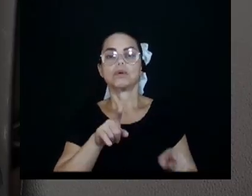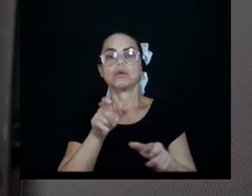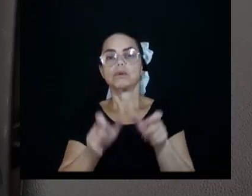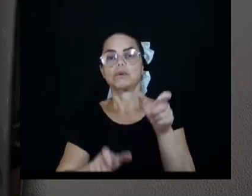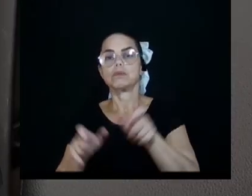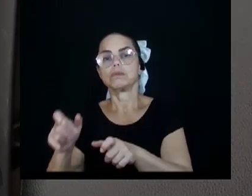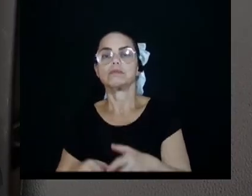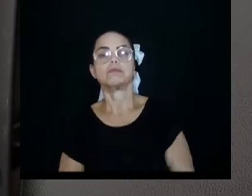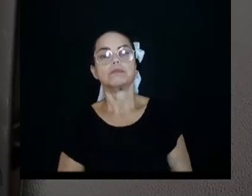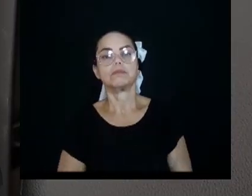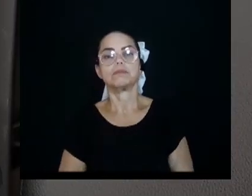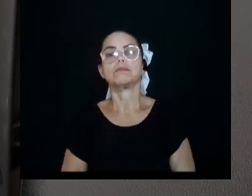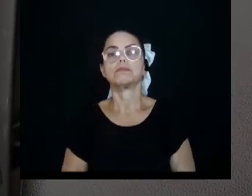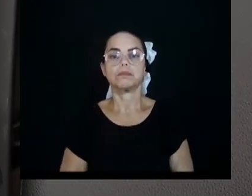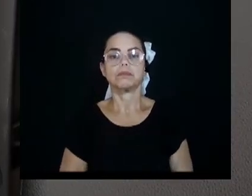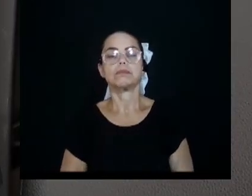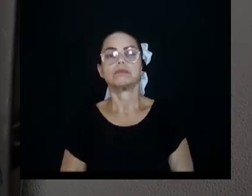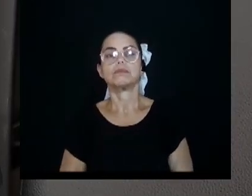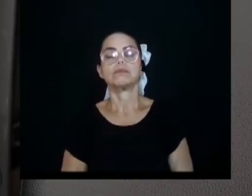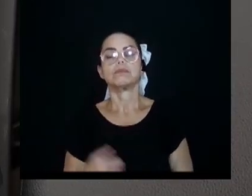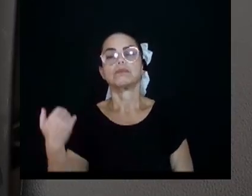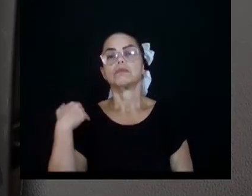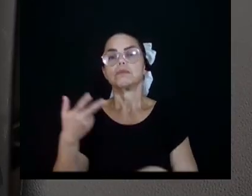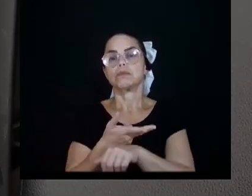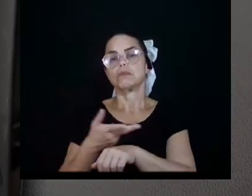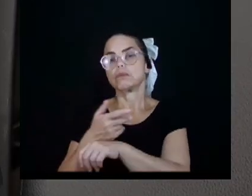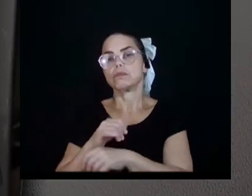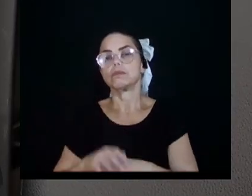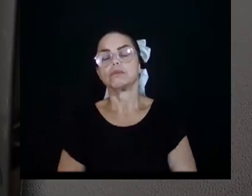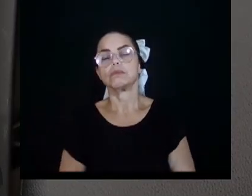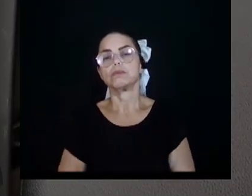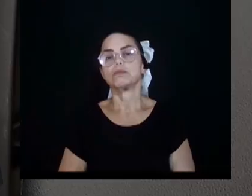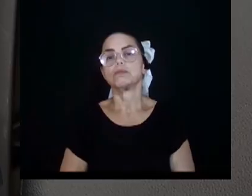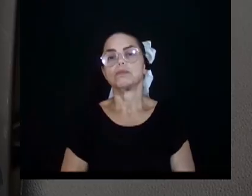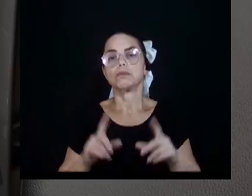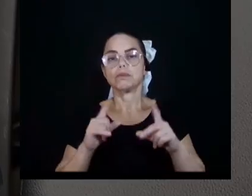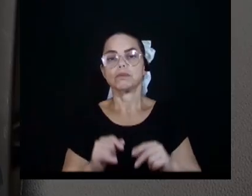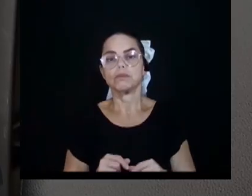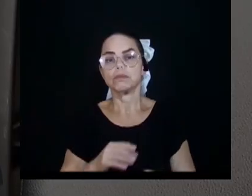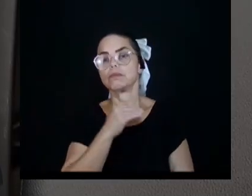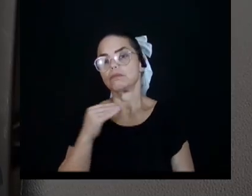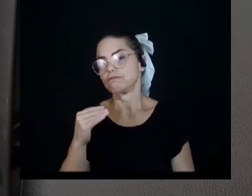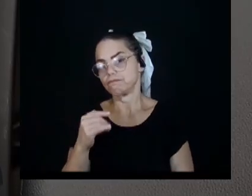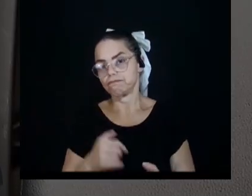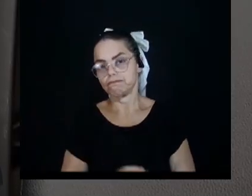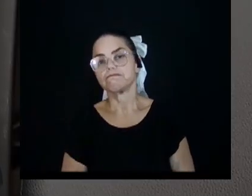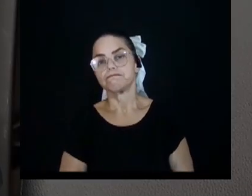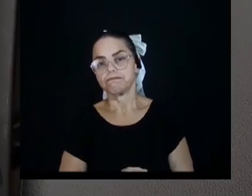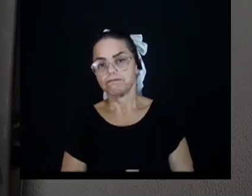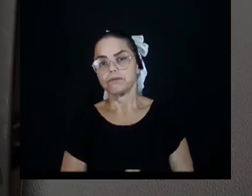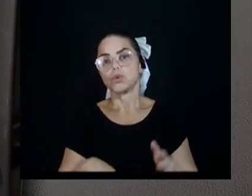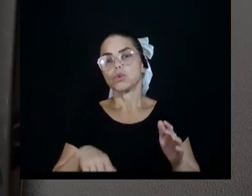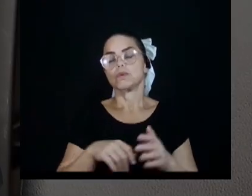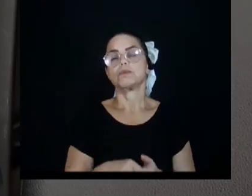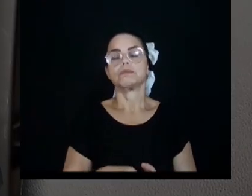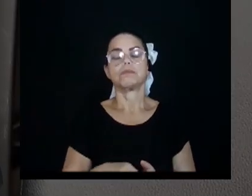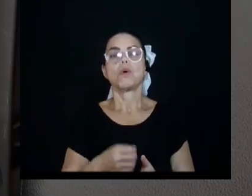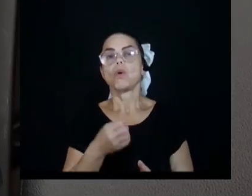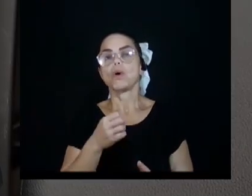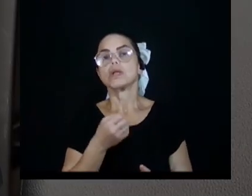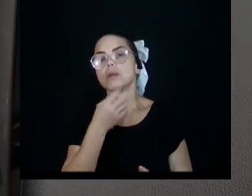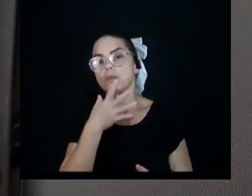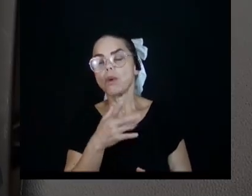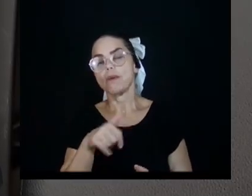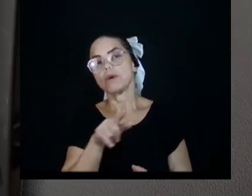eventualmente abordadas pelos policiais. A diminuição da letalidade não é um benefício só para o cidadão